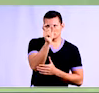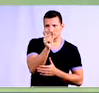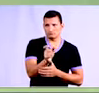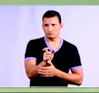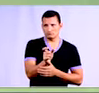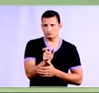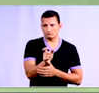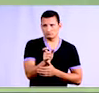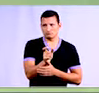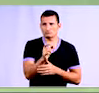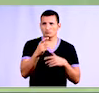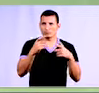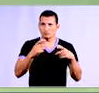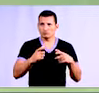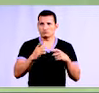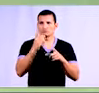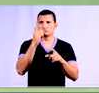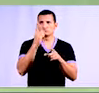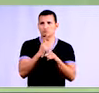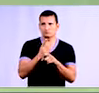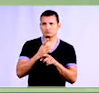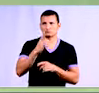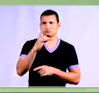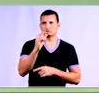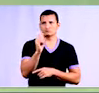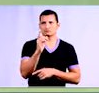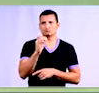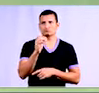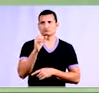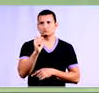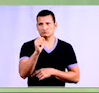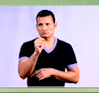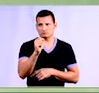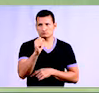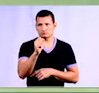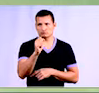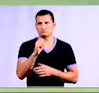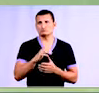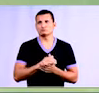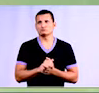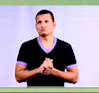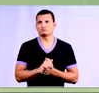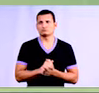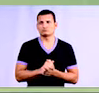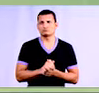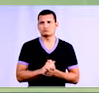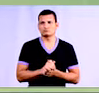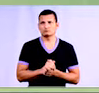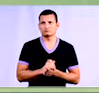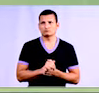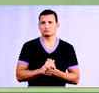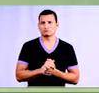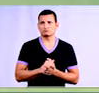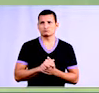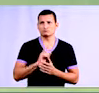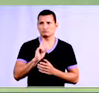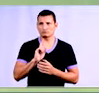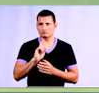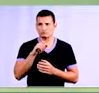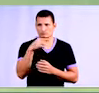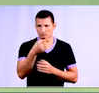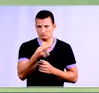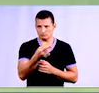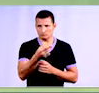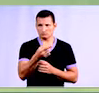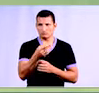onde encontra-se esses dados, para que ao momento de ser acessado, ao